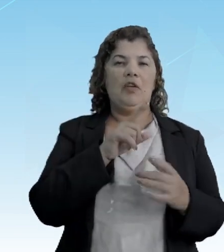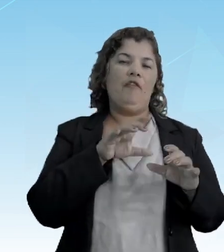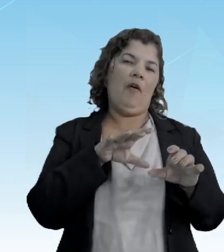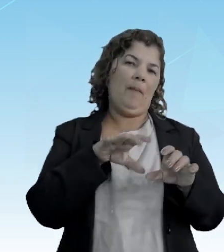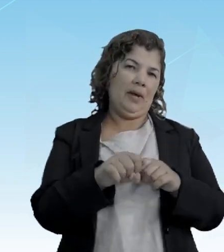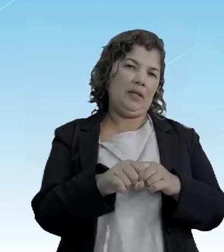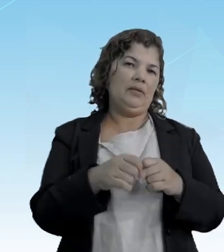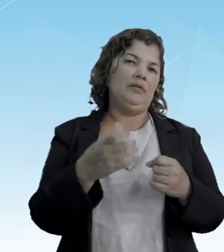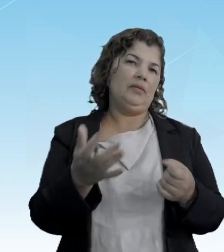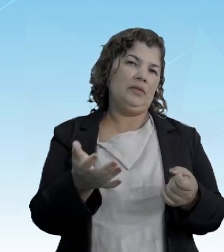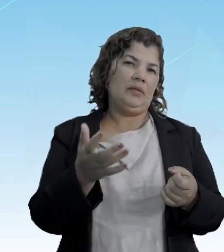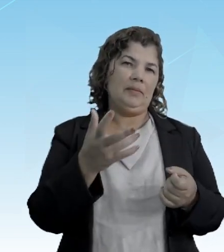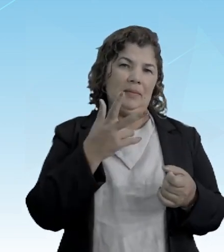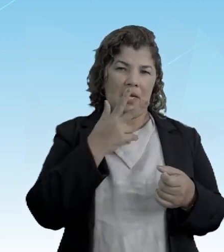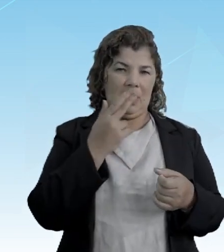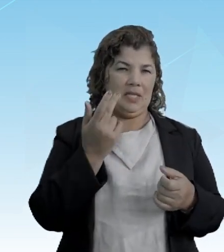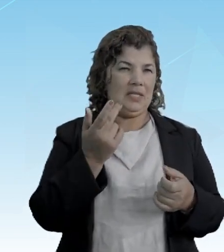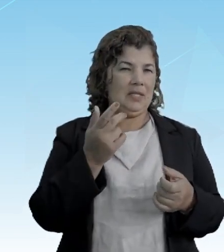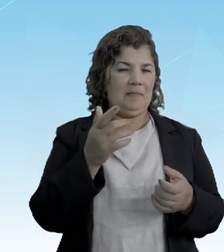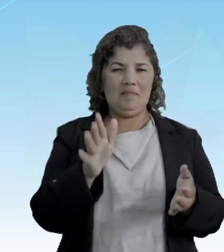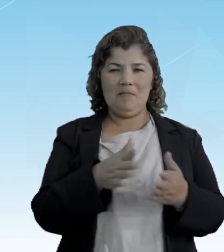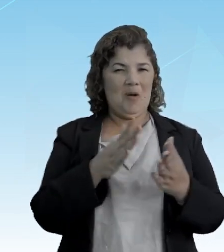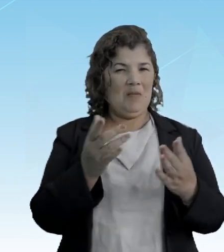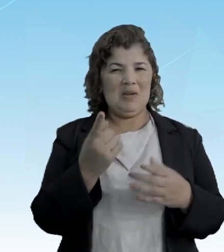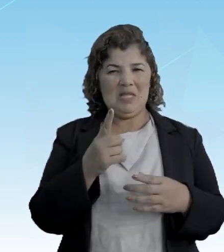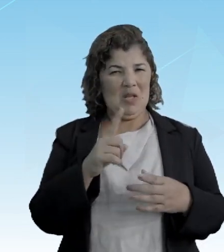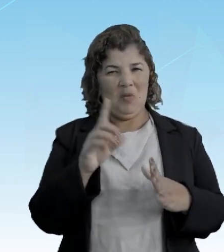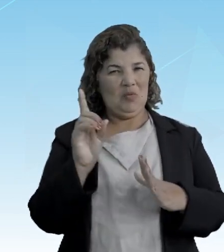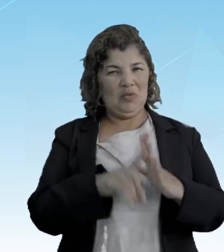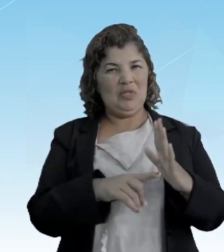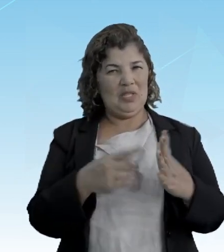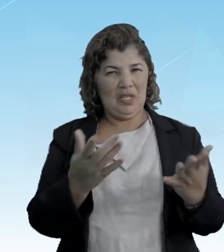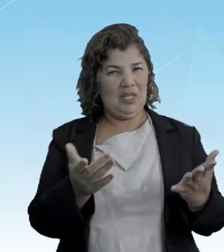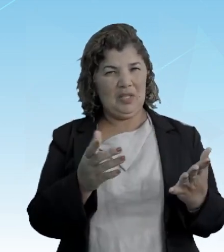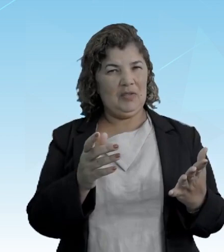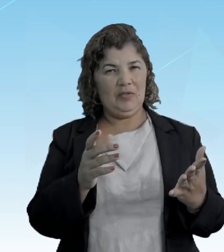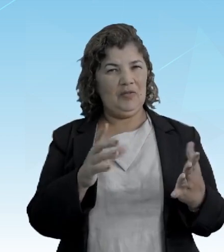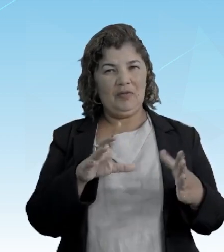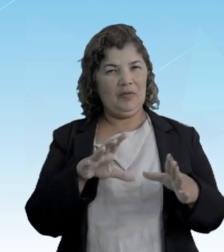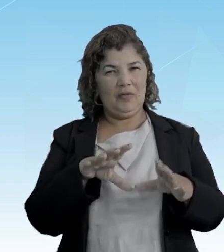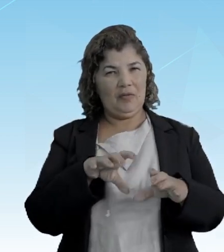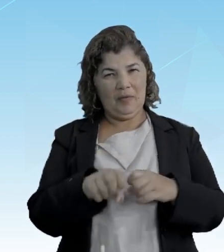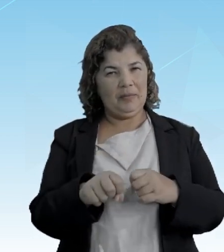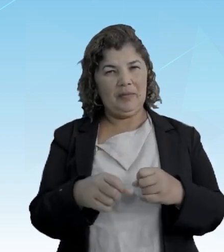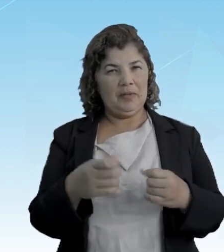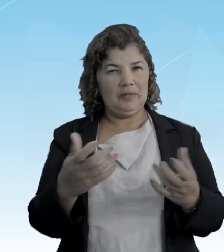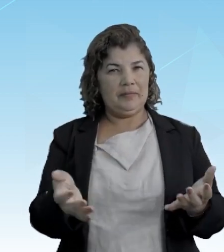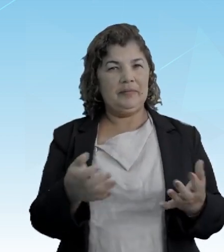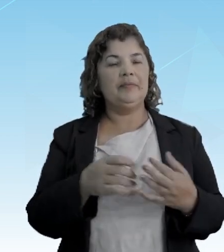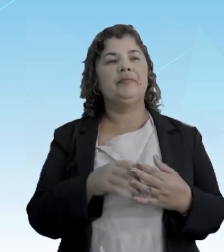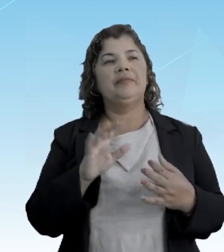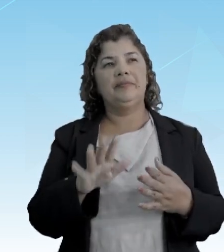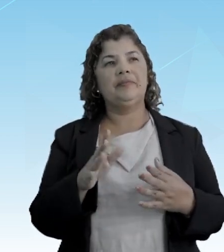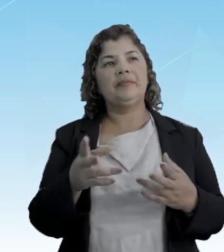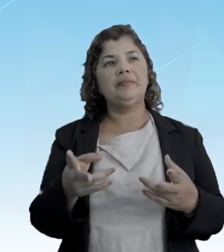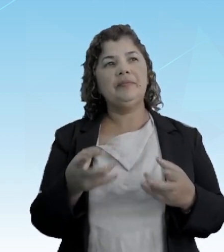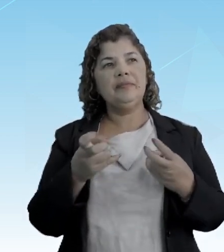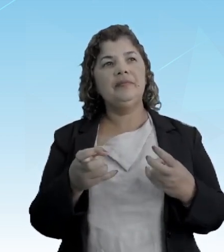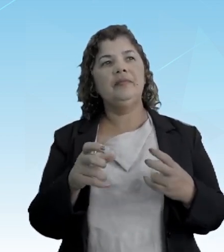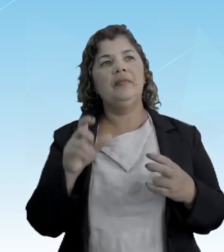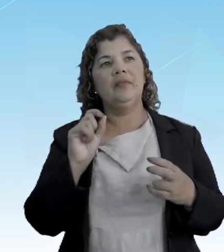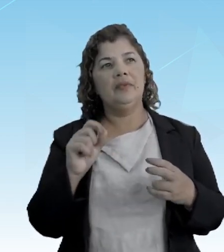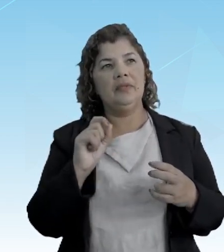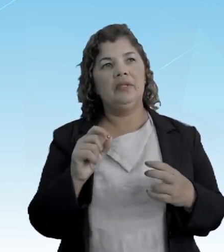Parece mais um determinismo, como se fosse uma coisa, uma barreira. Mas nós vimos ali, estudantes, tanto falamos aqui